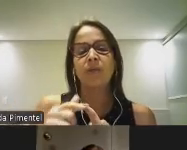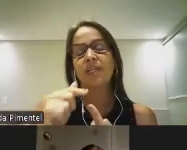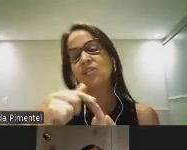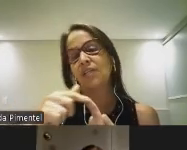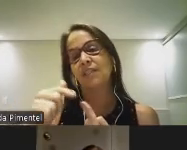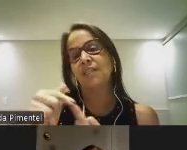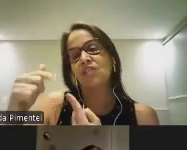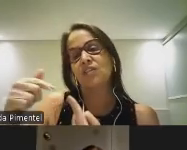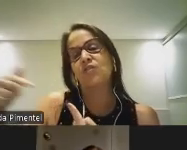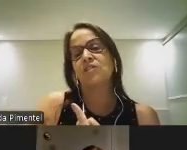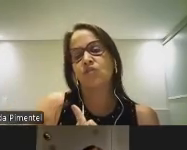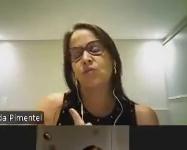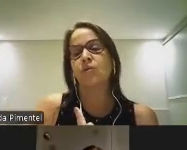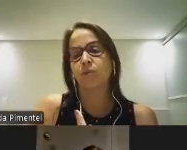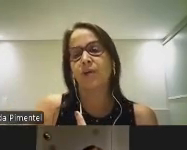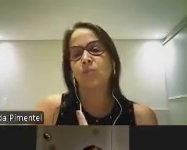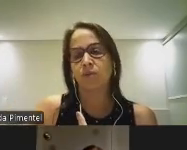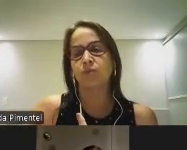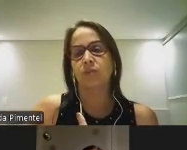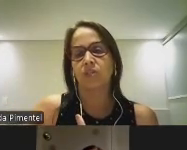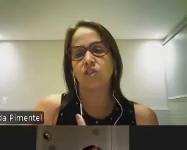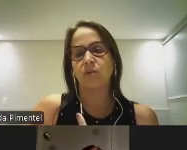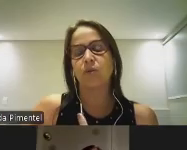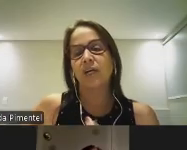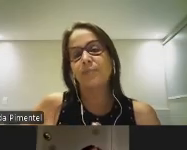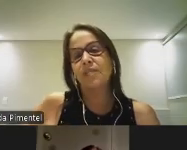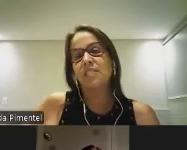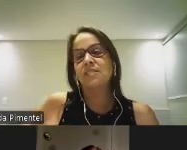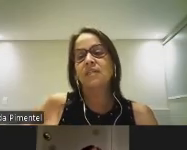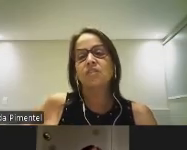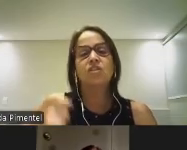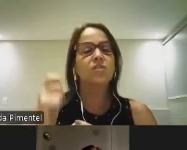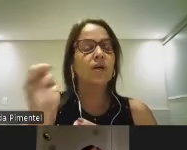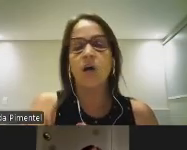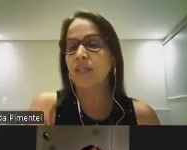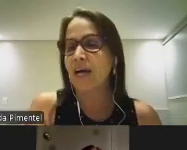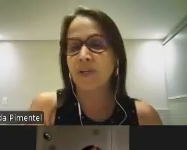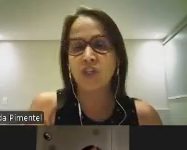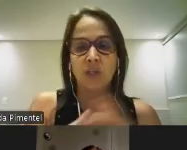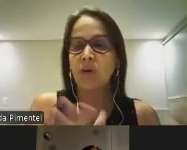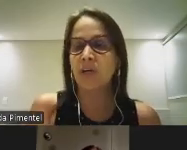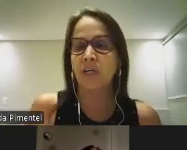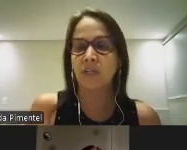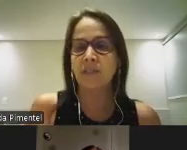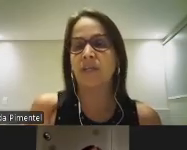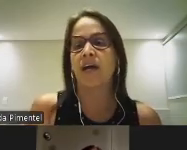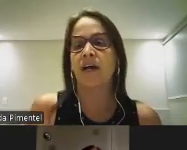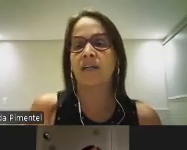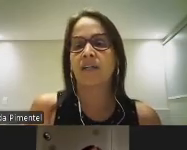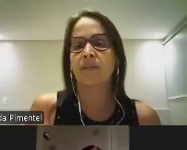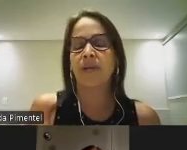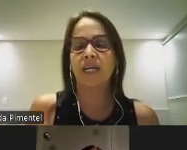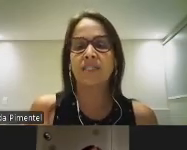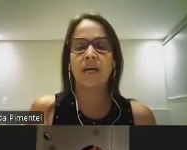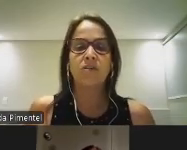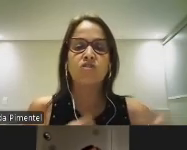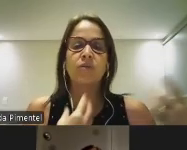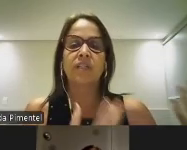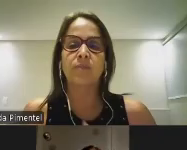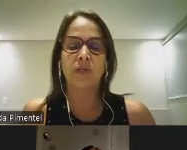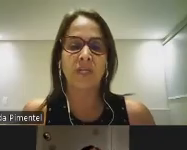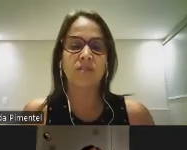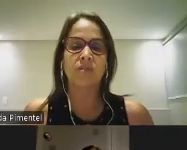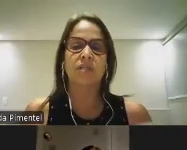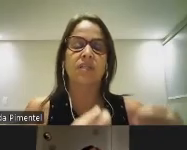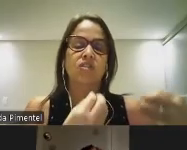ela não permite que a gente atinja as fases do sono mais profundas, porque ela precisa, antes disso, acordar para a gente não morrer sem ar, para que as células